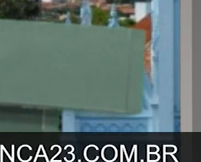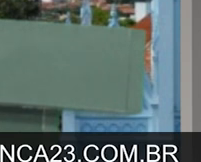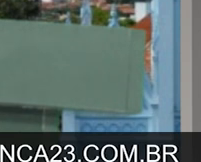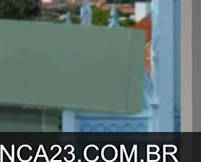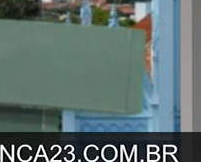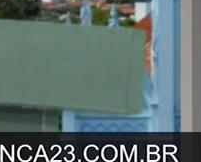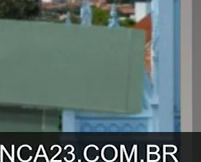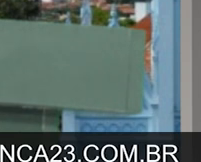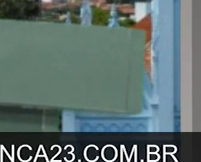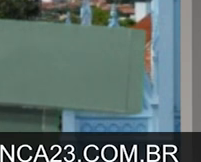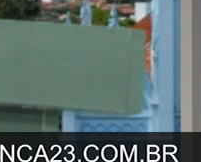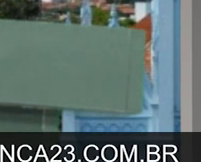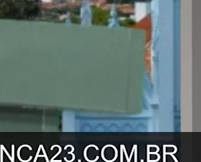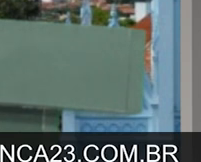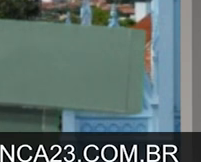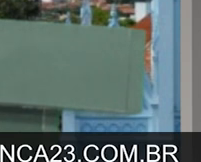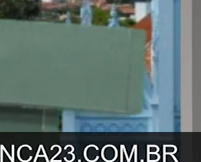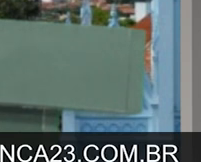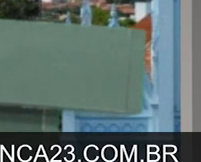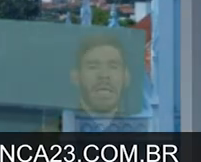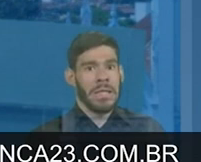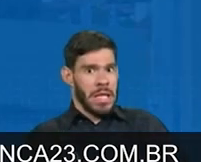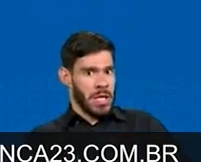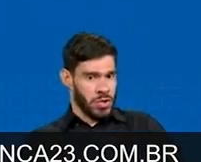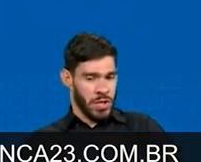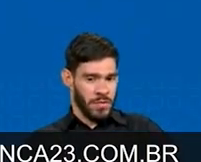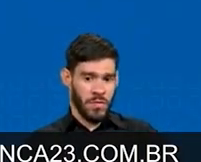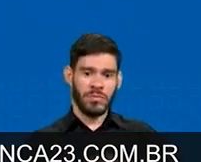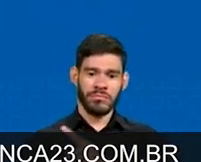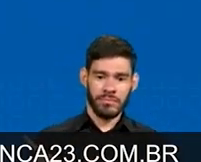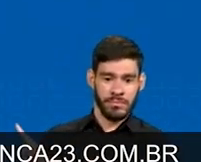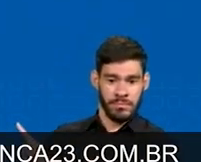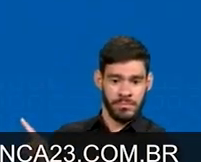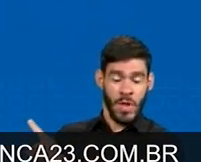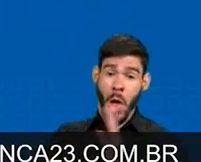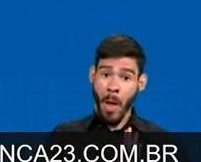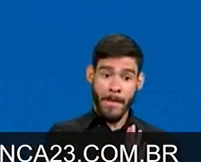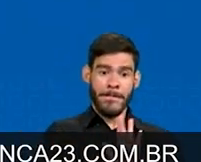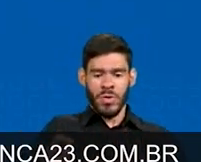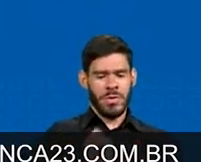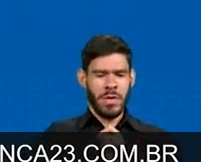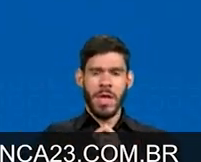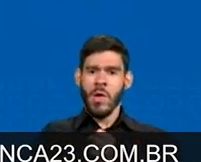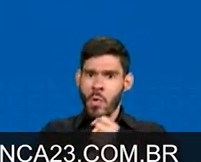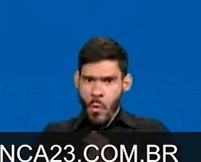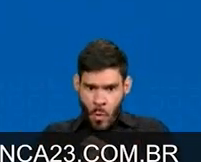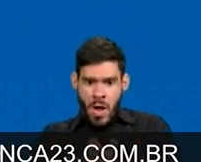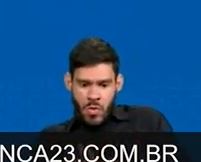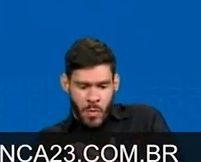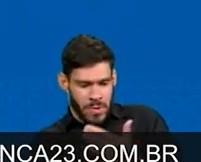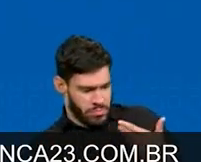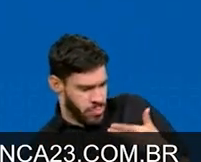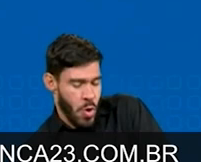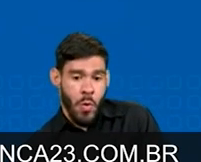principalmente que você caia num golpe. Vamos ver a reportagem completa. O fraudômetro mostra que desde o início do ano foram quase 3